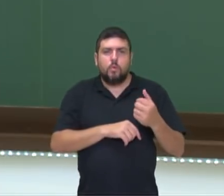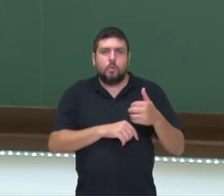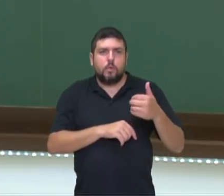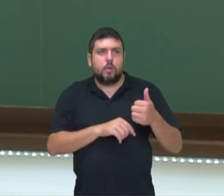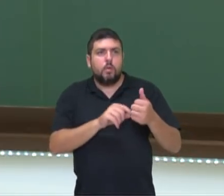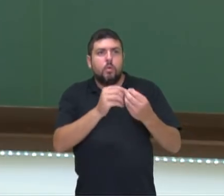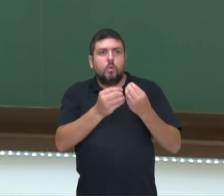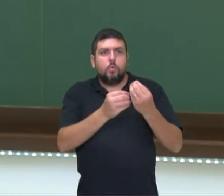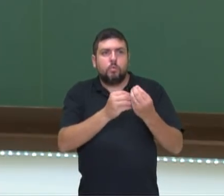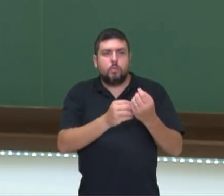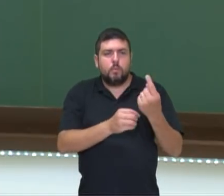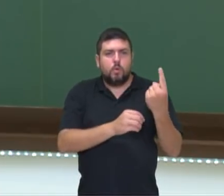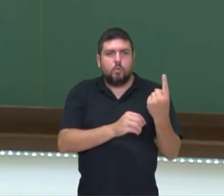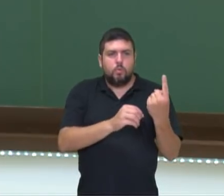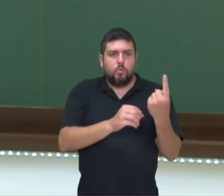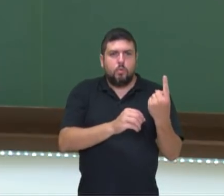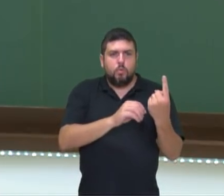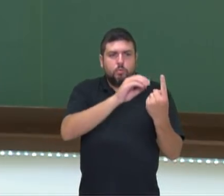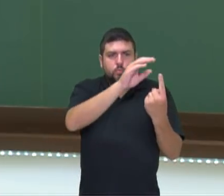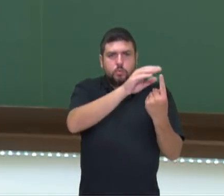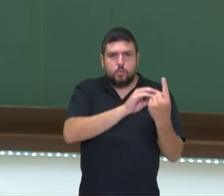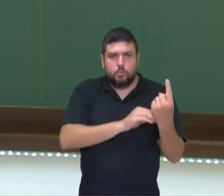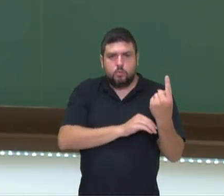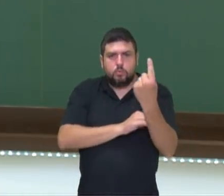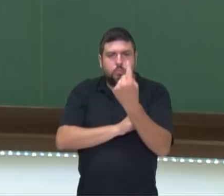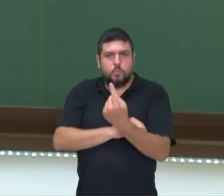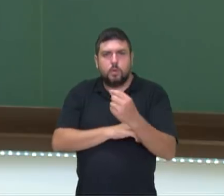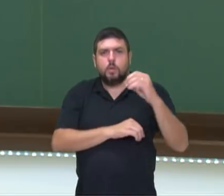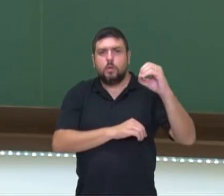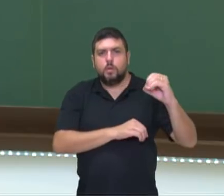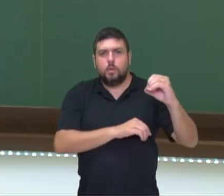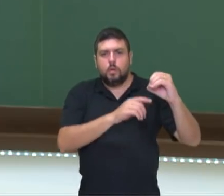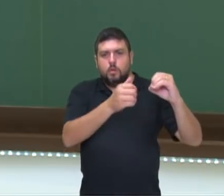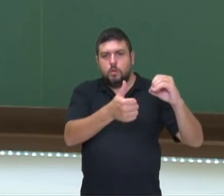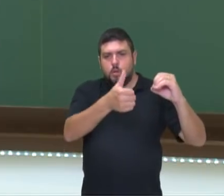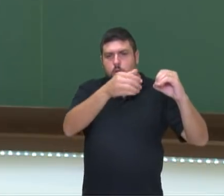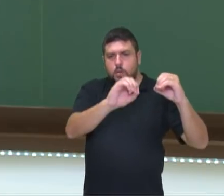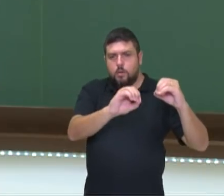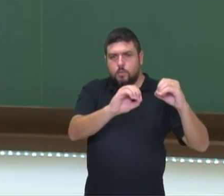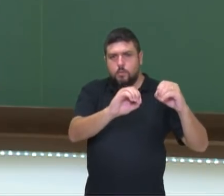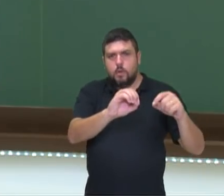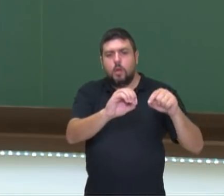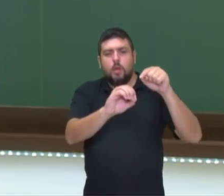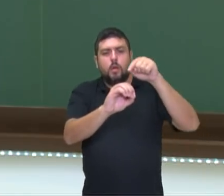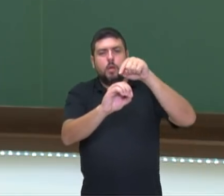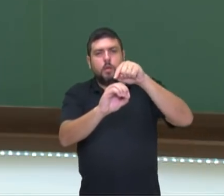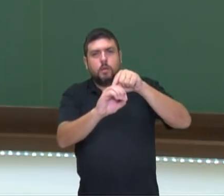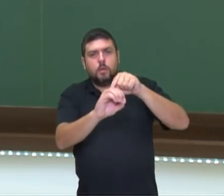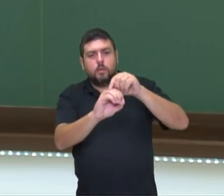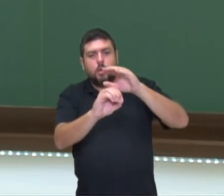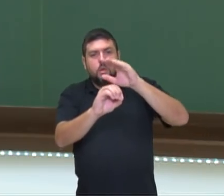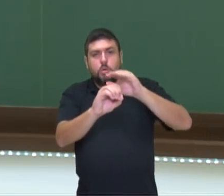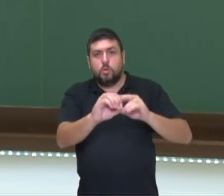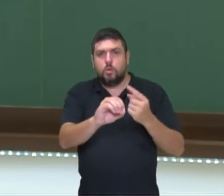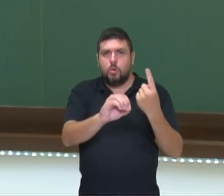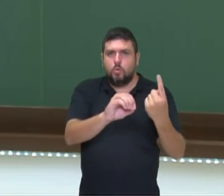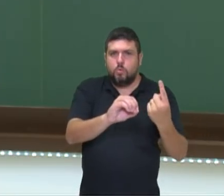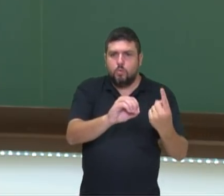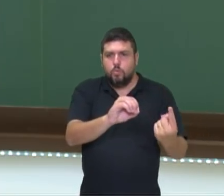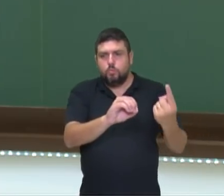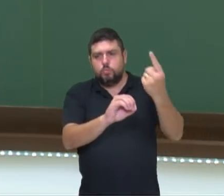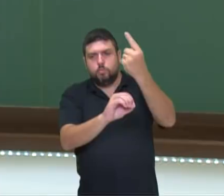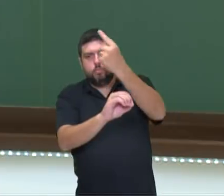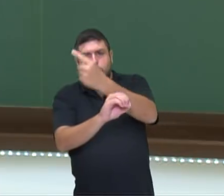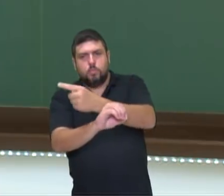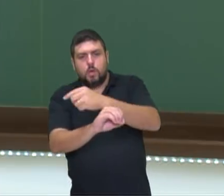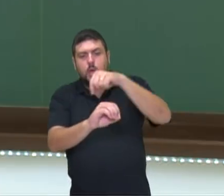ficar 0 e aqui vai ficar 10 dezenas. 10 dezenas. Eu vou tirar uma daqui, aqui vai ficar 9